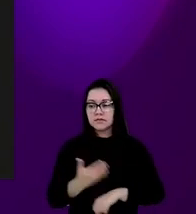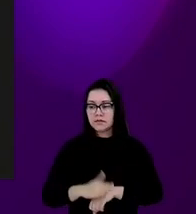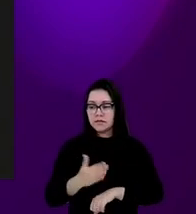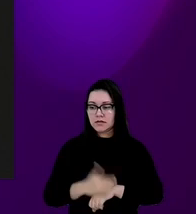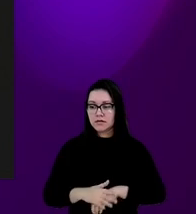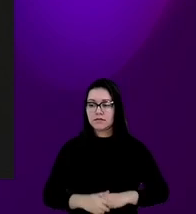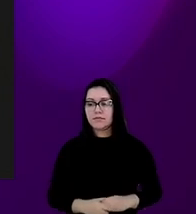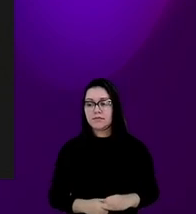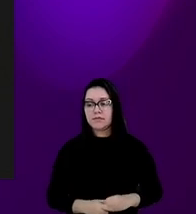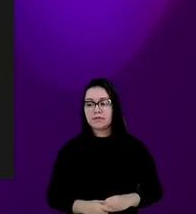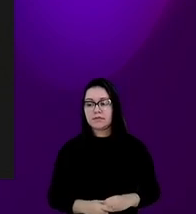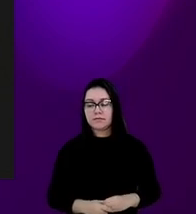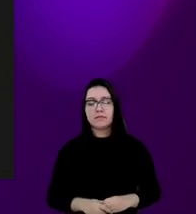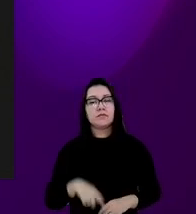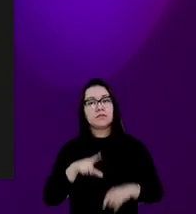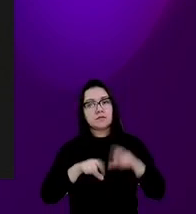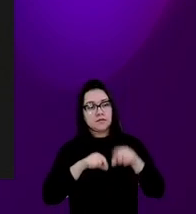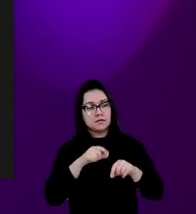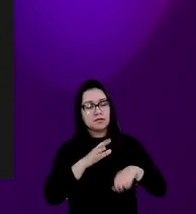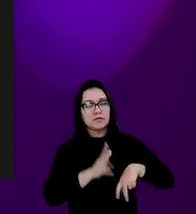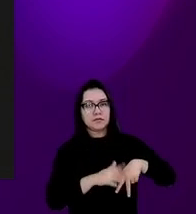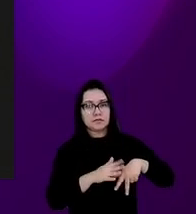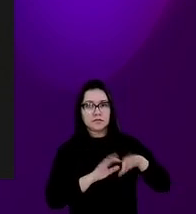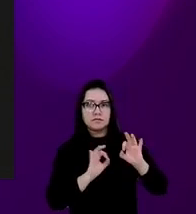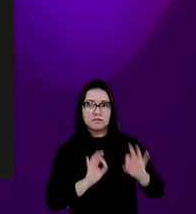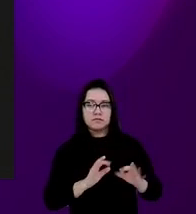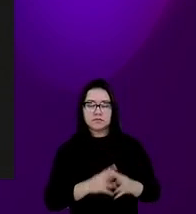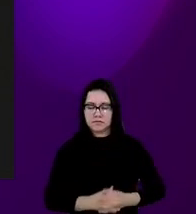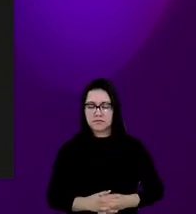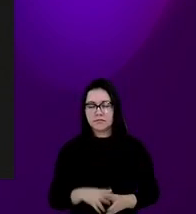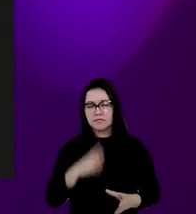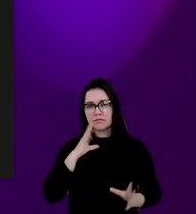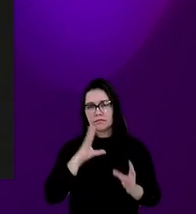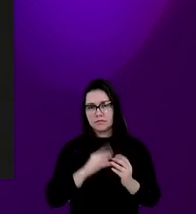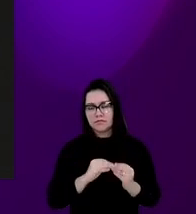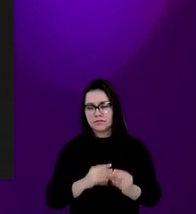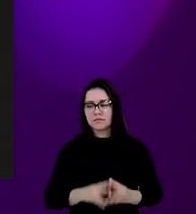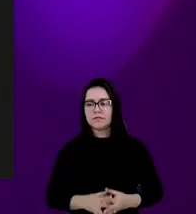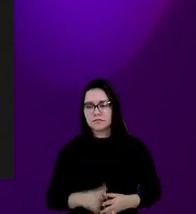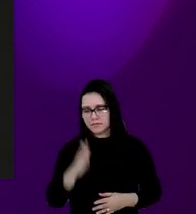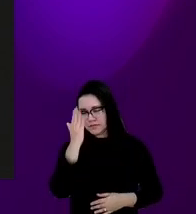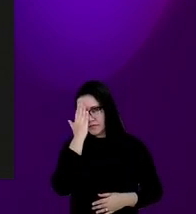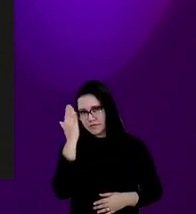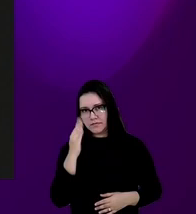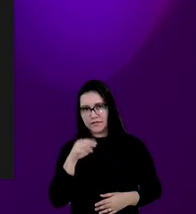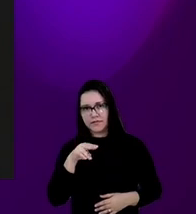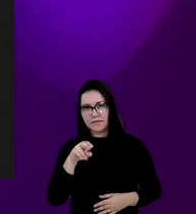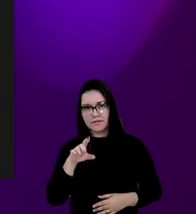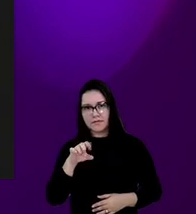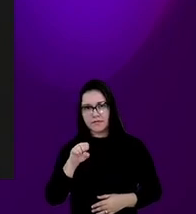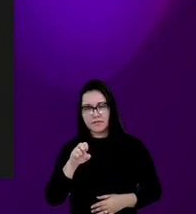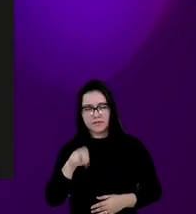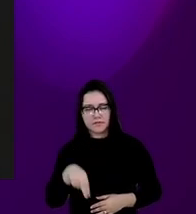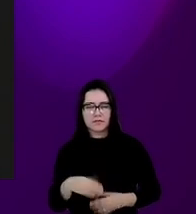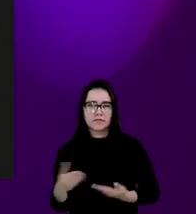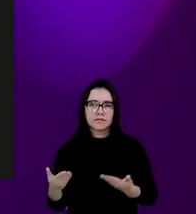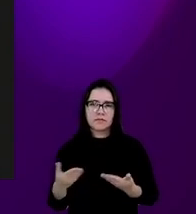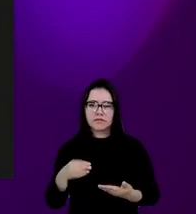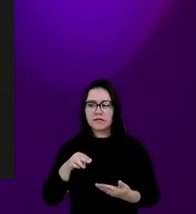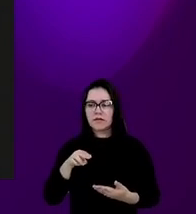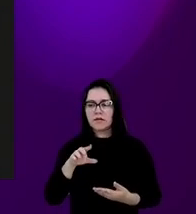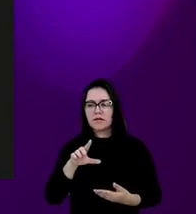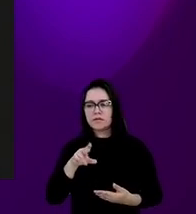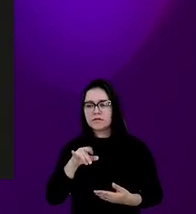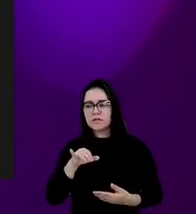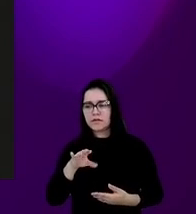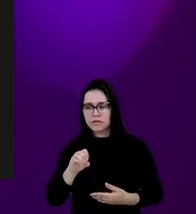e a seleção do paciente ser salutar. Esse é o meu resumo. Obrigado, Nelson. Luciano, por favor, você gostaria de